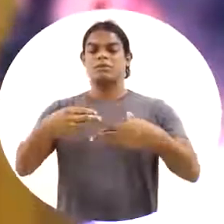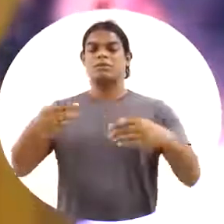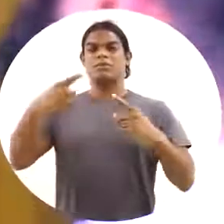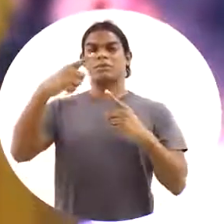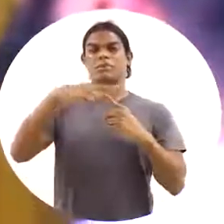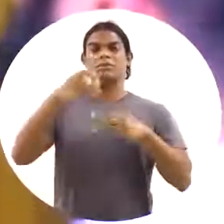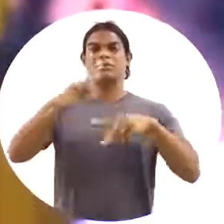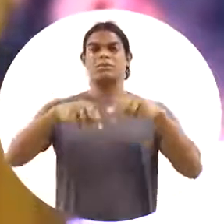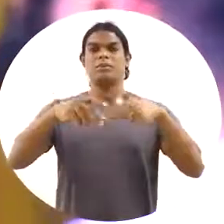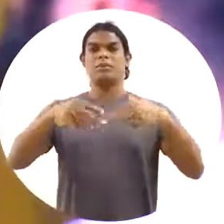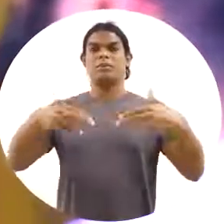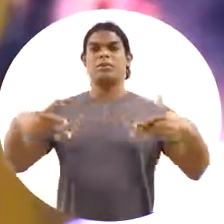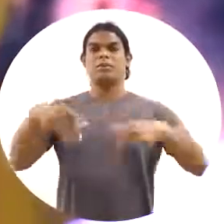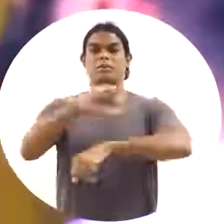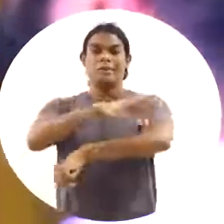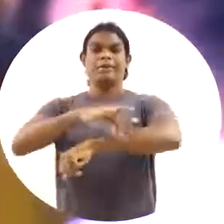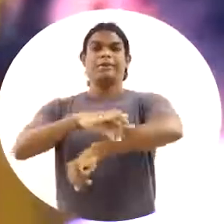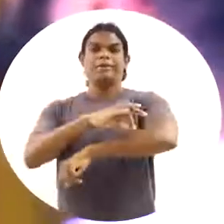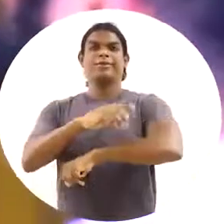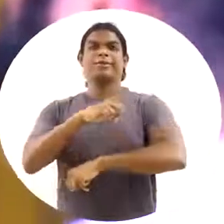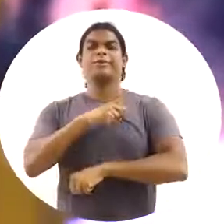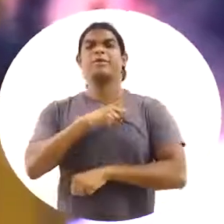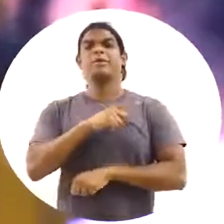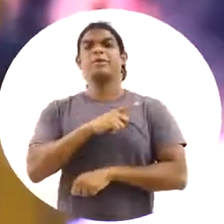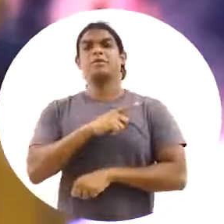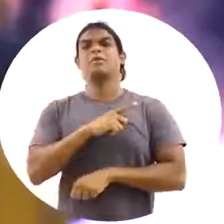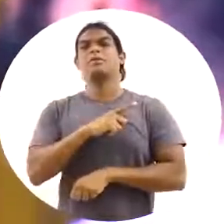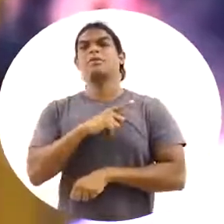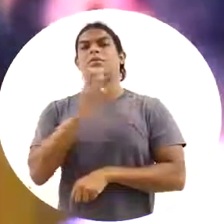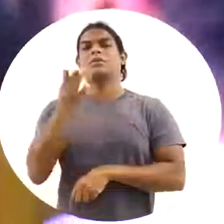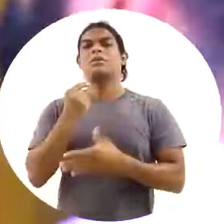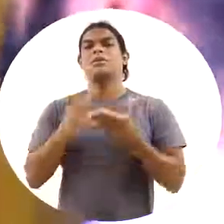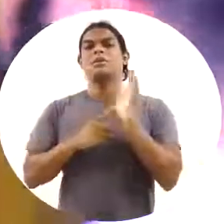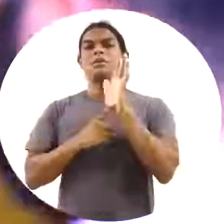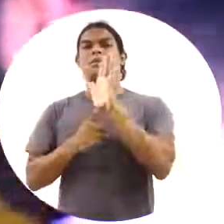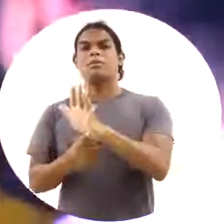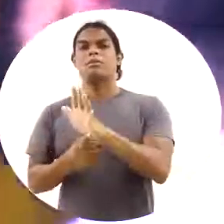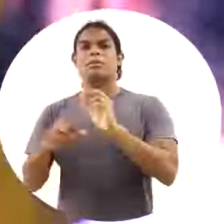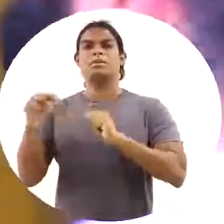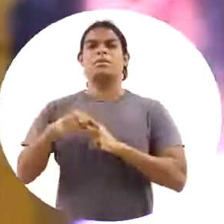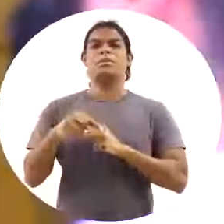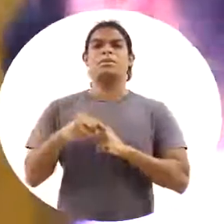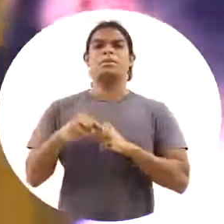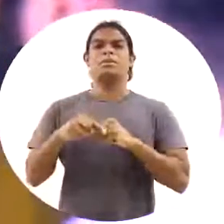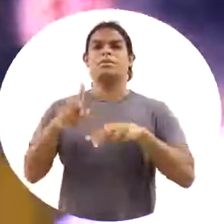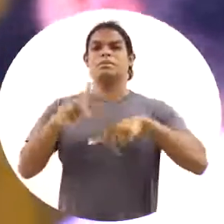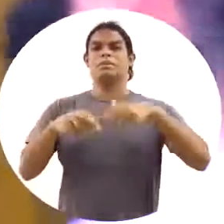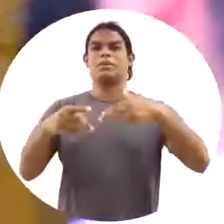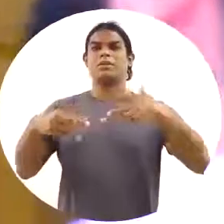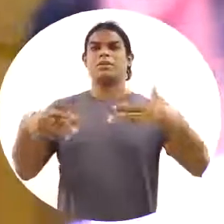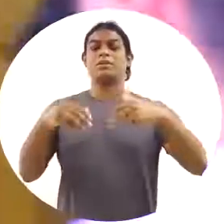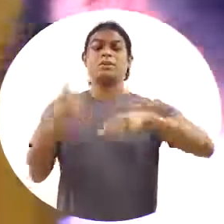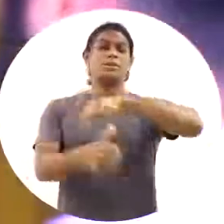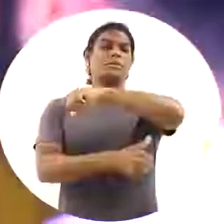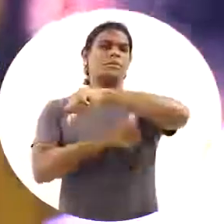arquitetura. A gente apresenta possibilidades, né, cenários que mudam